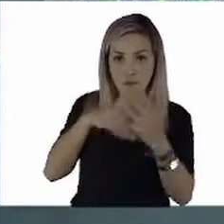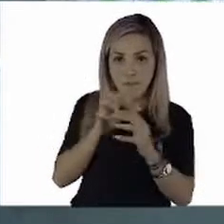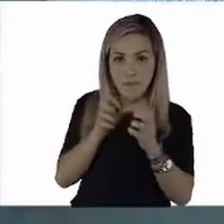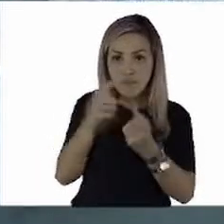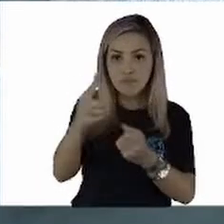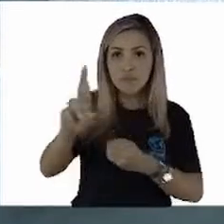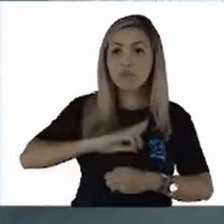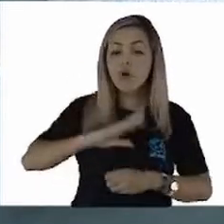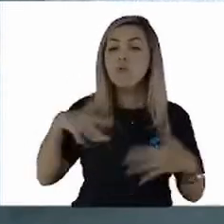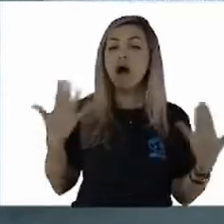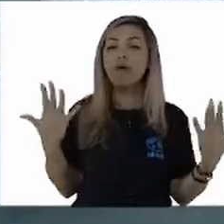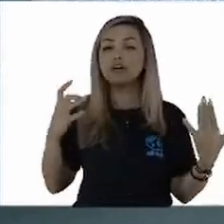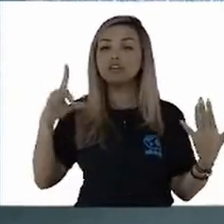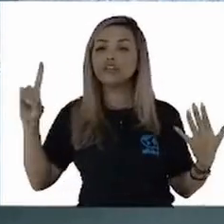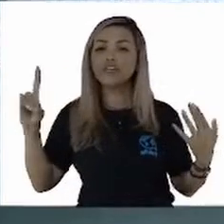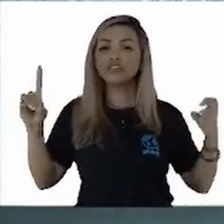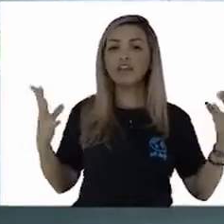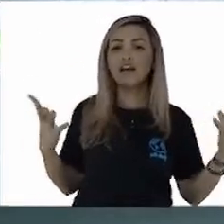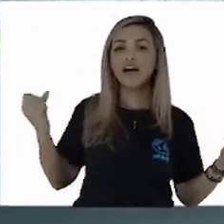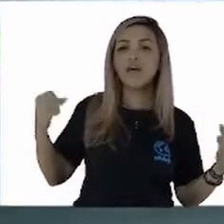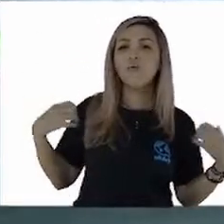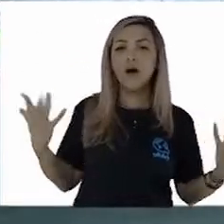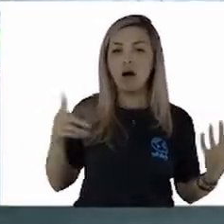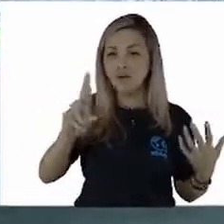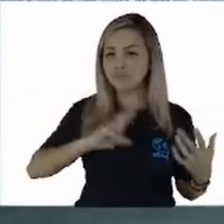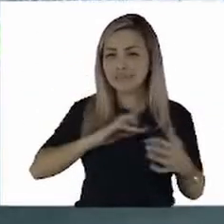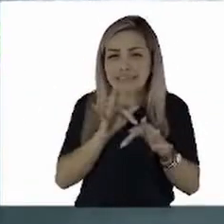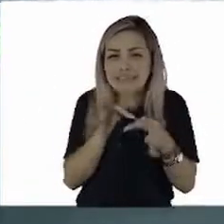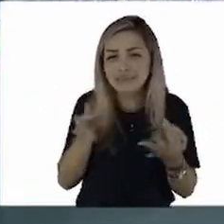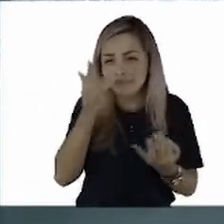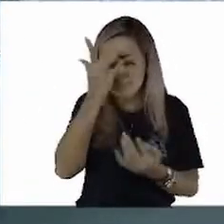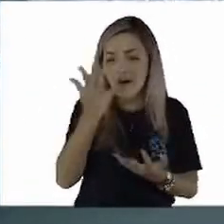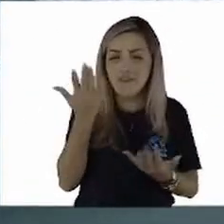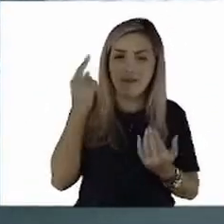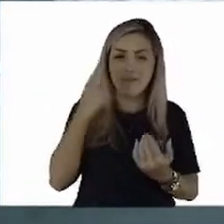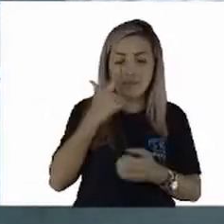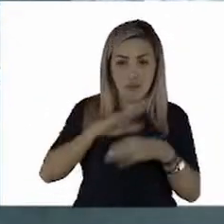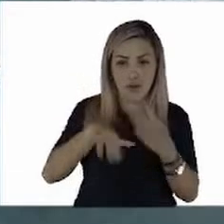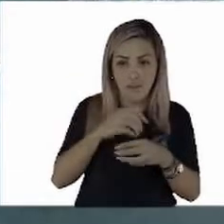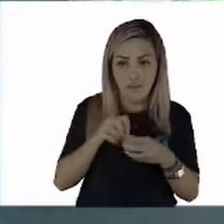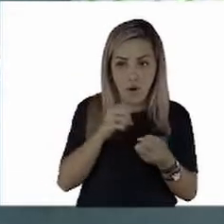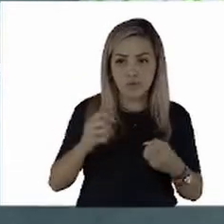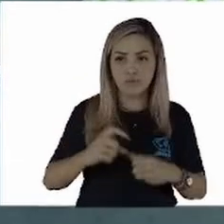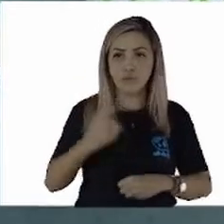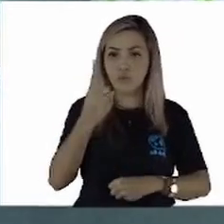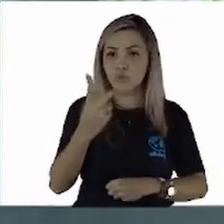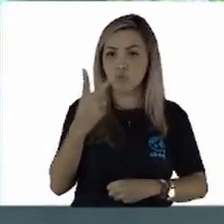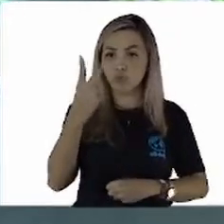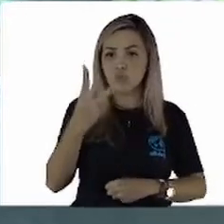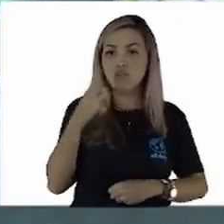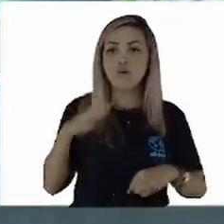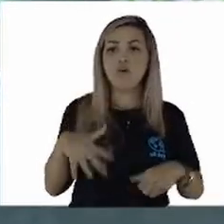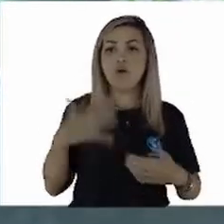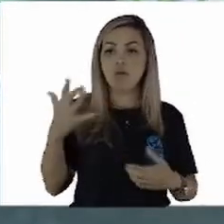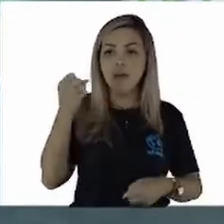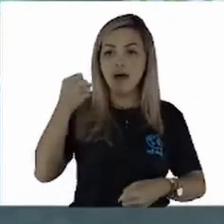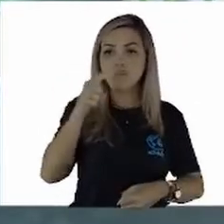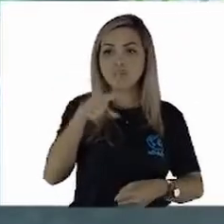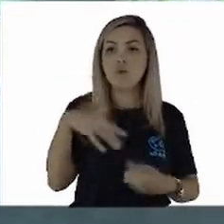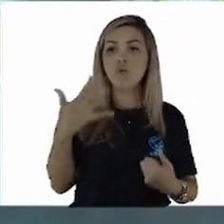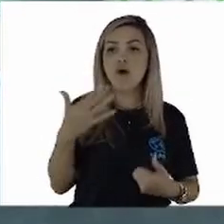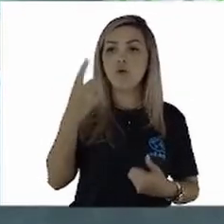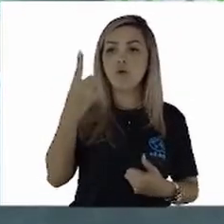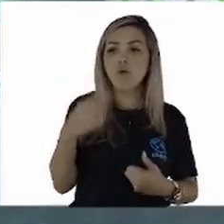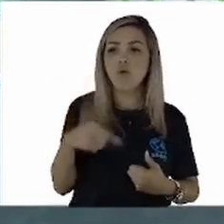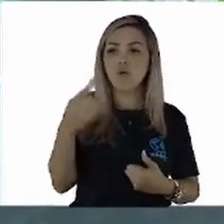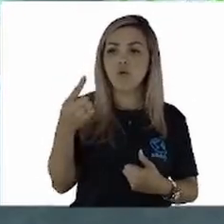maior, você vai dizer em qual mão está a bolinha. É simples assim, entendeu? Então vamos lá. Atenção, Vitor Hugo. Um, dois, três. Eu vou parar e você aponta.